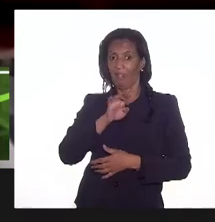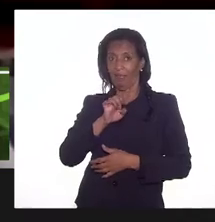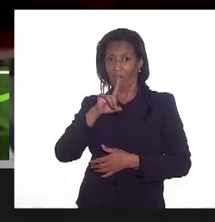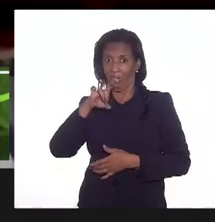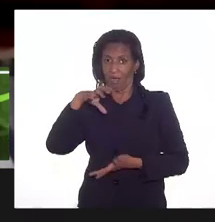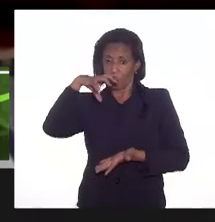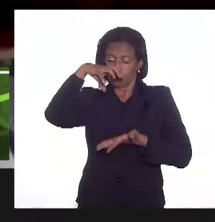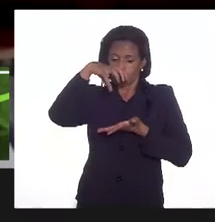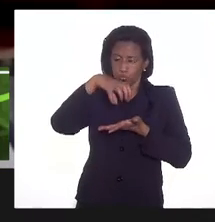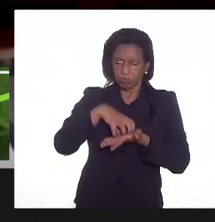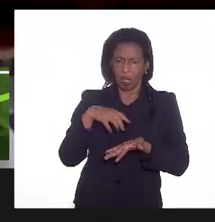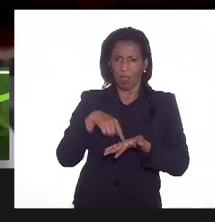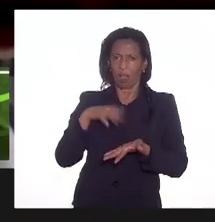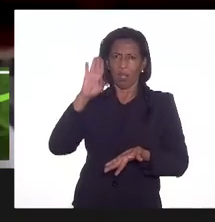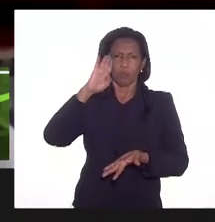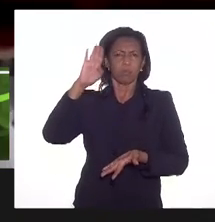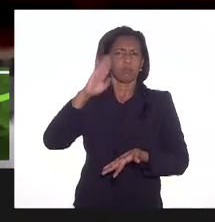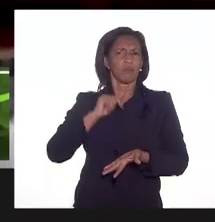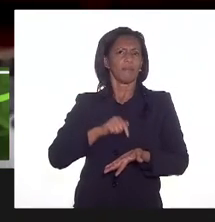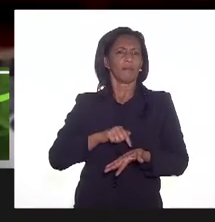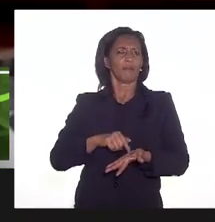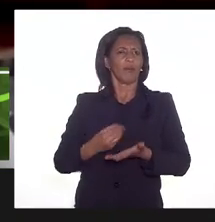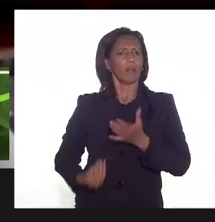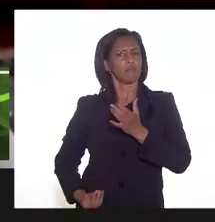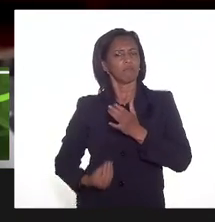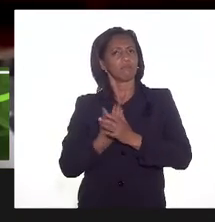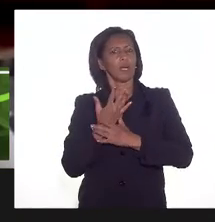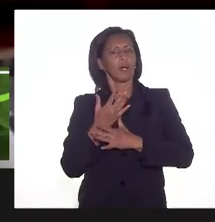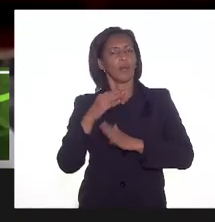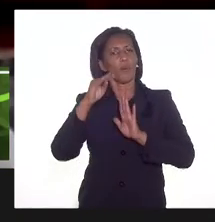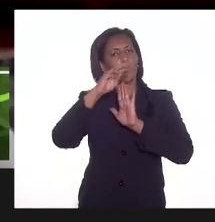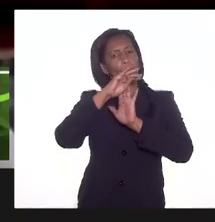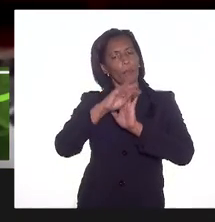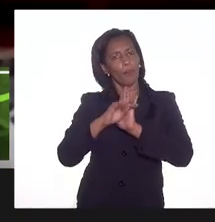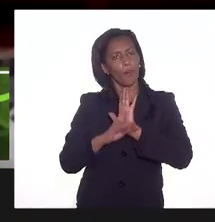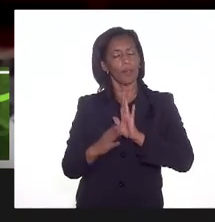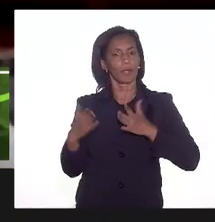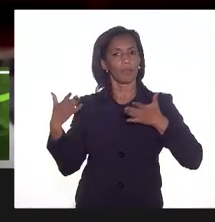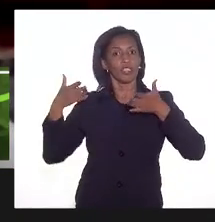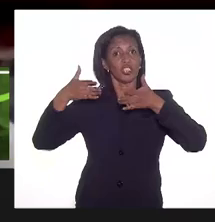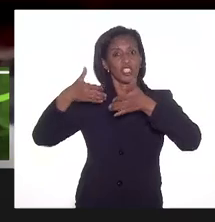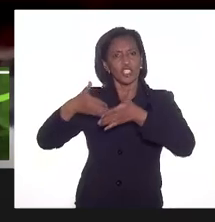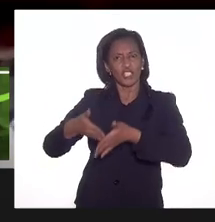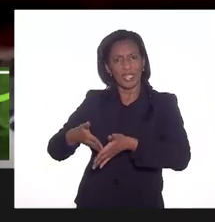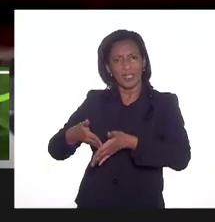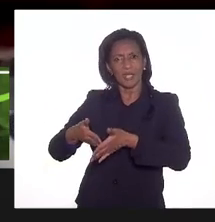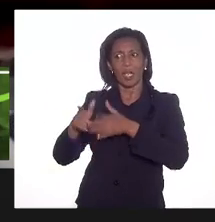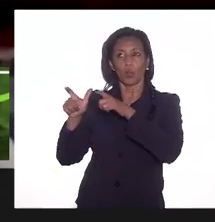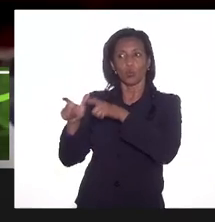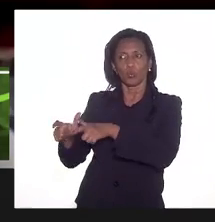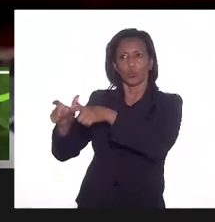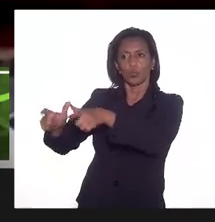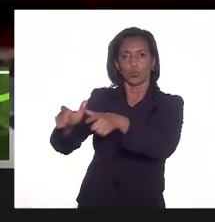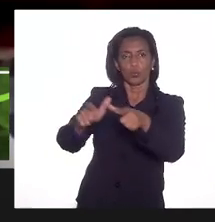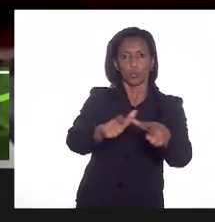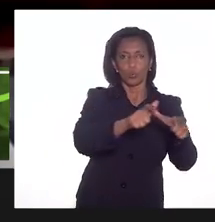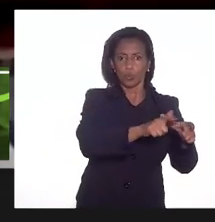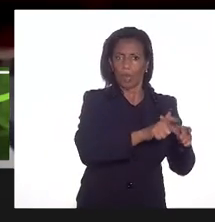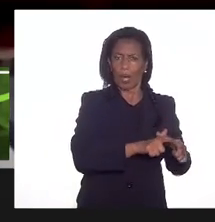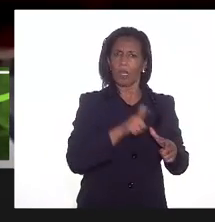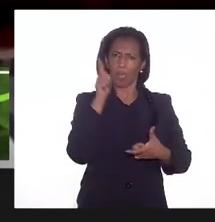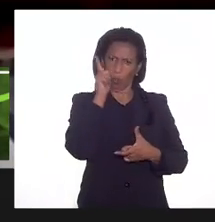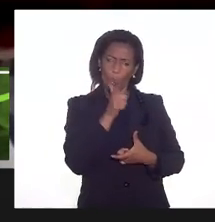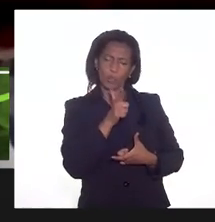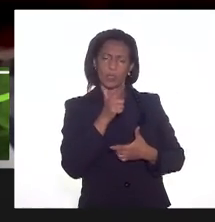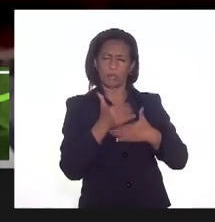para a gente construir isso que a gente está falando aqui que é um programa que chegue aos lugares onde por exemplo os editais não estão chegando